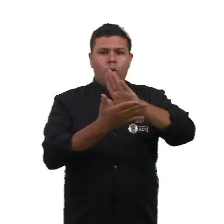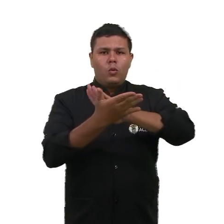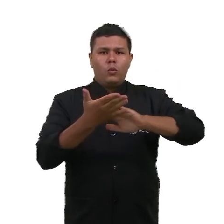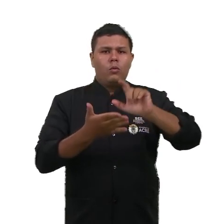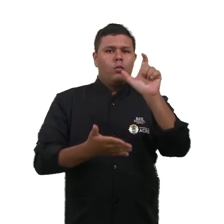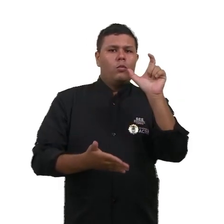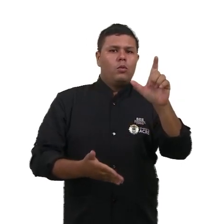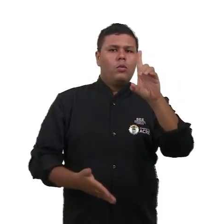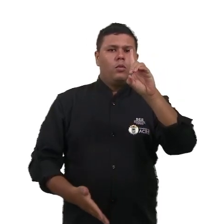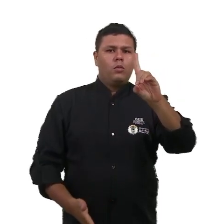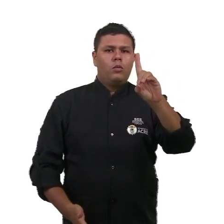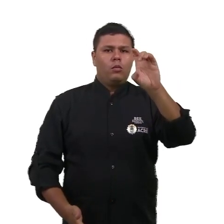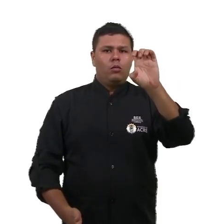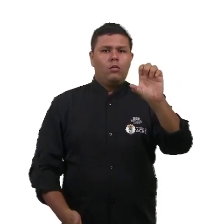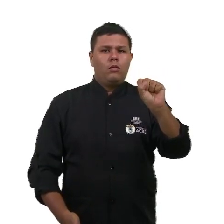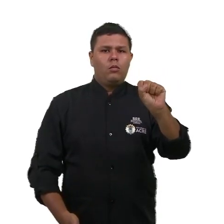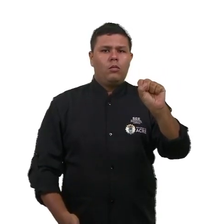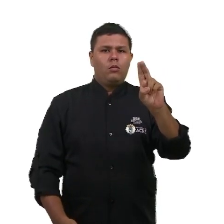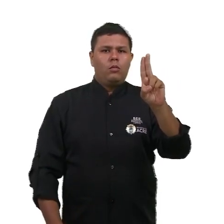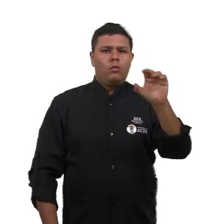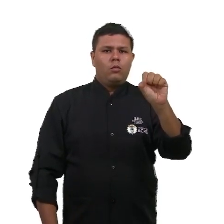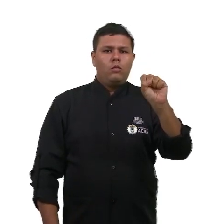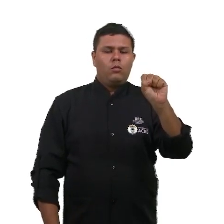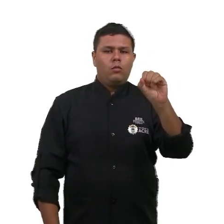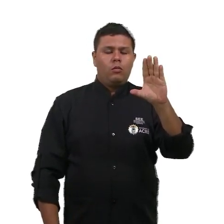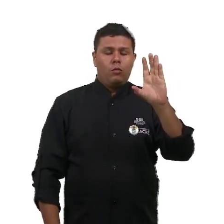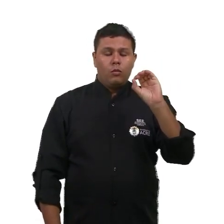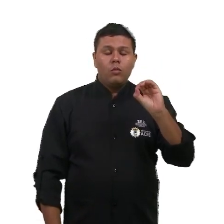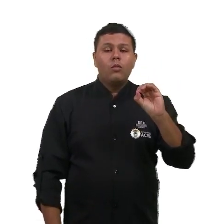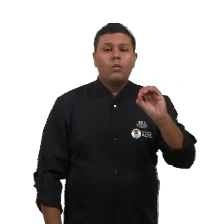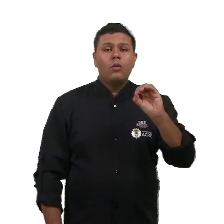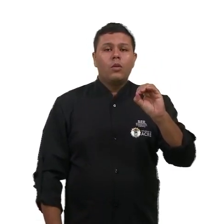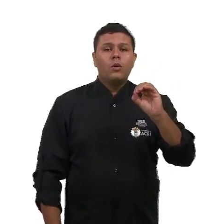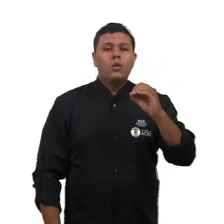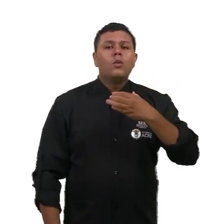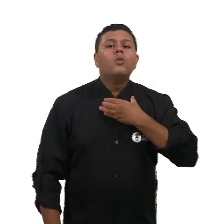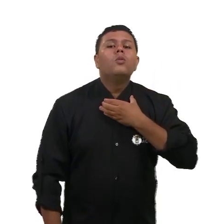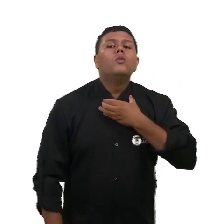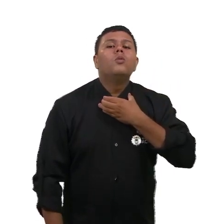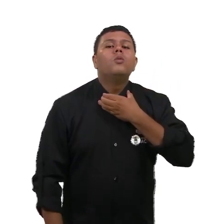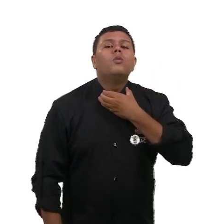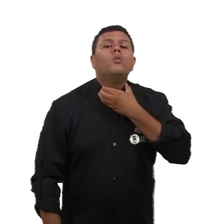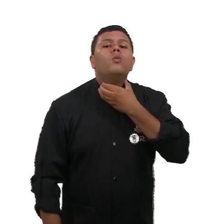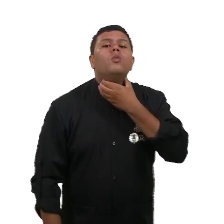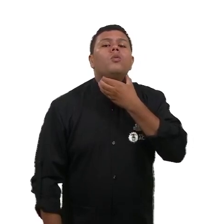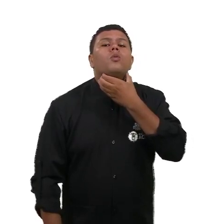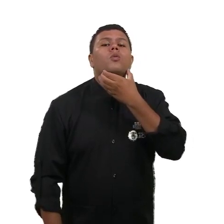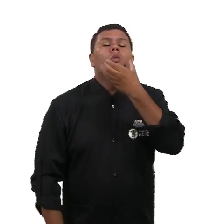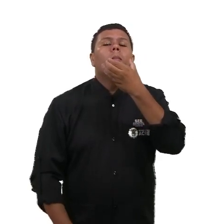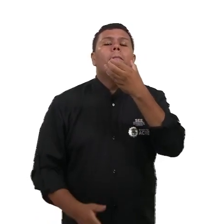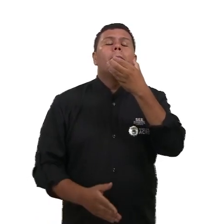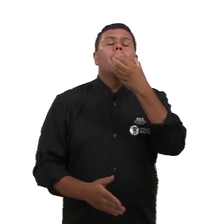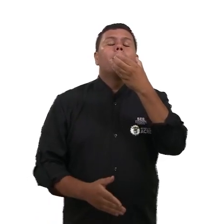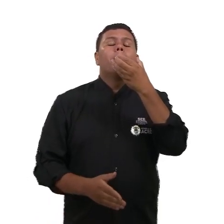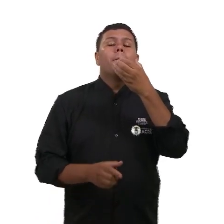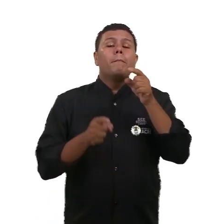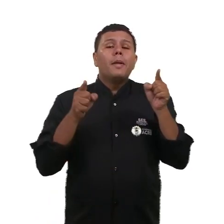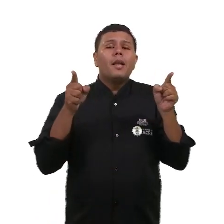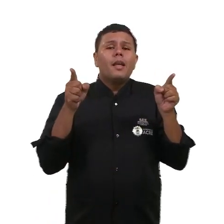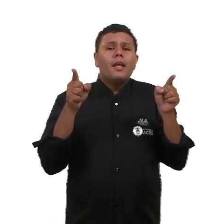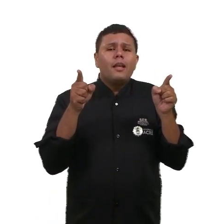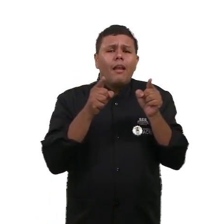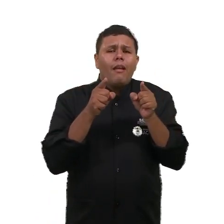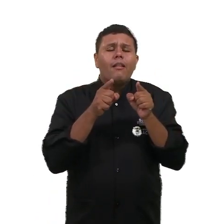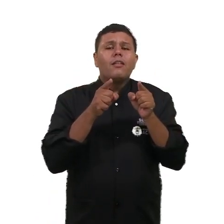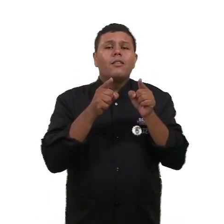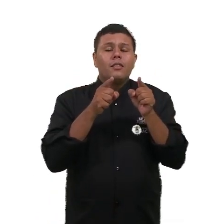sobre o pescoço das girafas, que naquela época as girafas elas tinham um pescoço curto e que com o tempo,